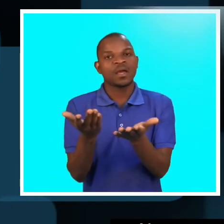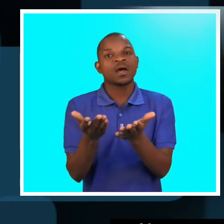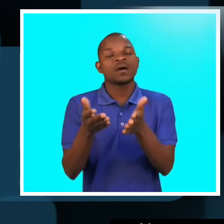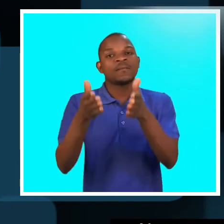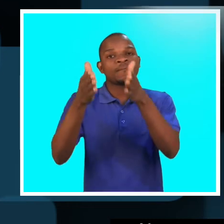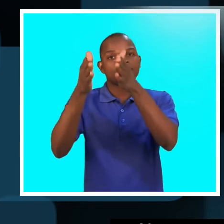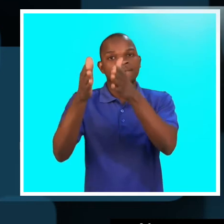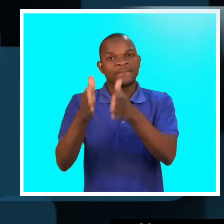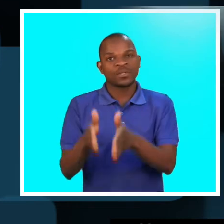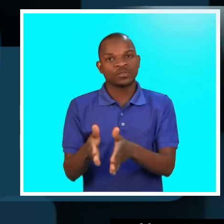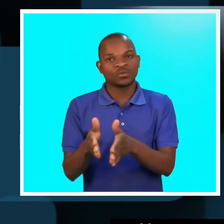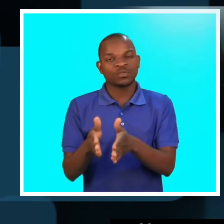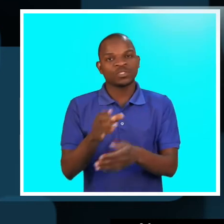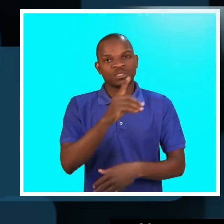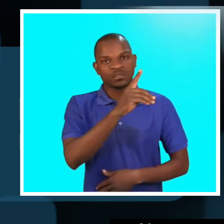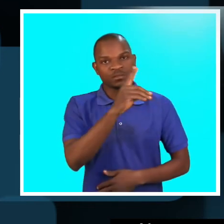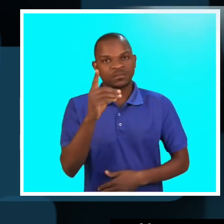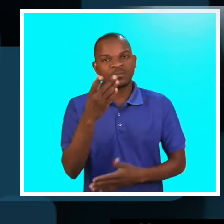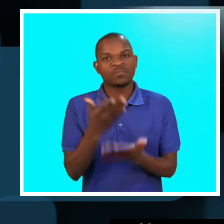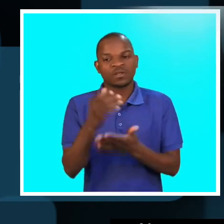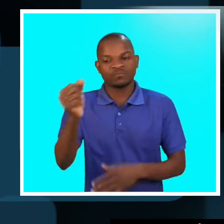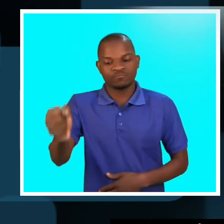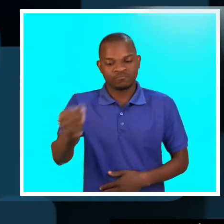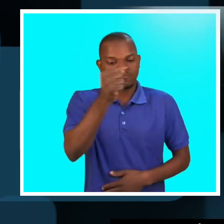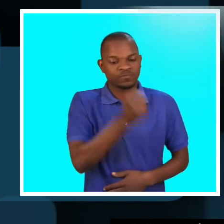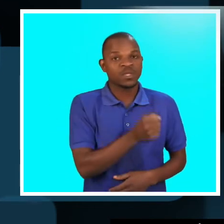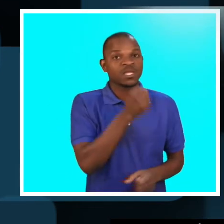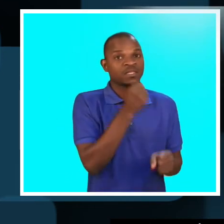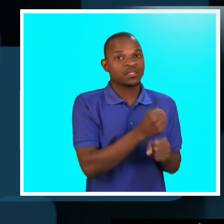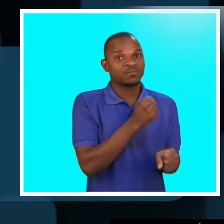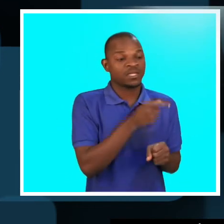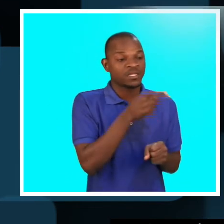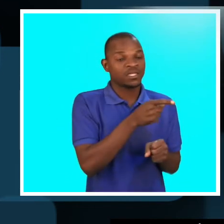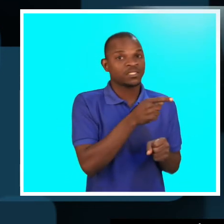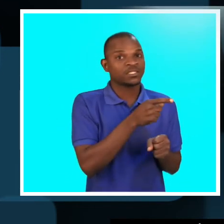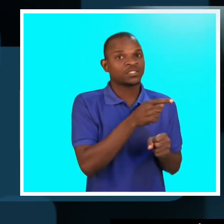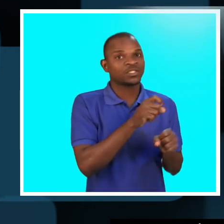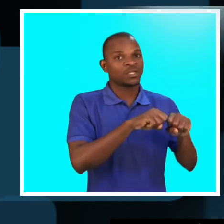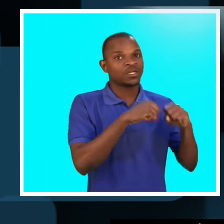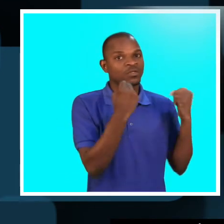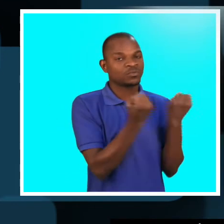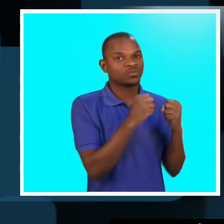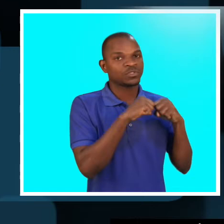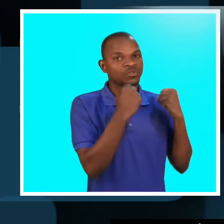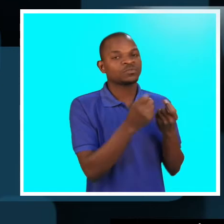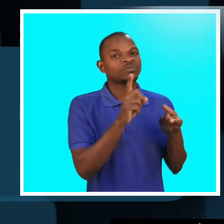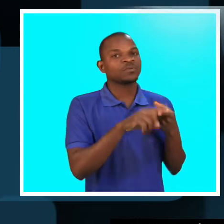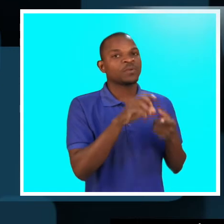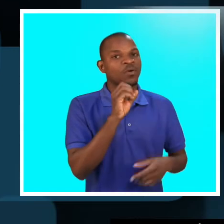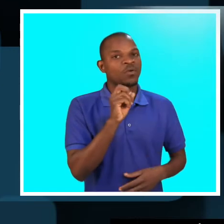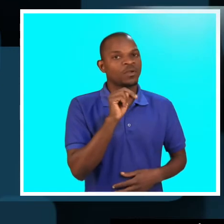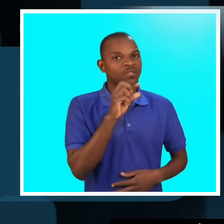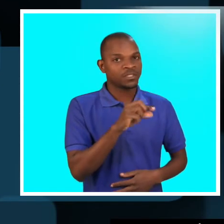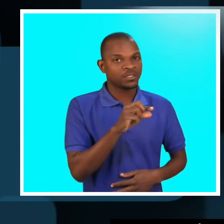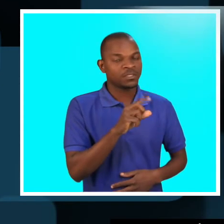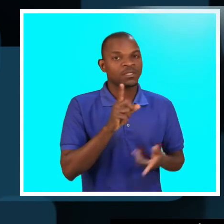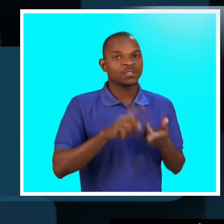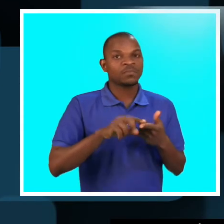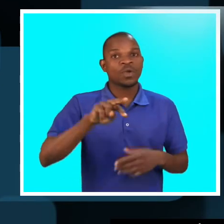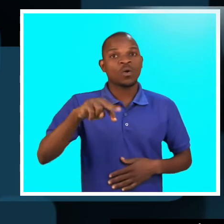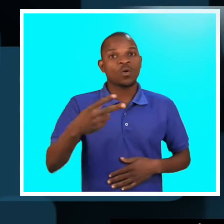algumas pessoas com deficiência para poderem trabalhar nessas organizações e